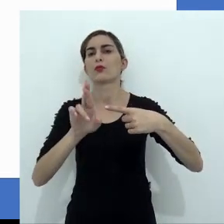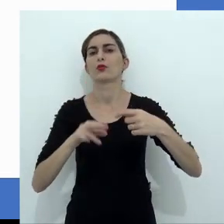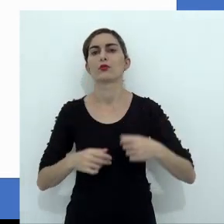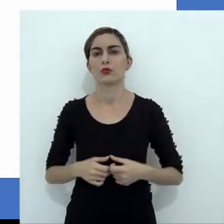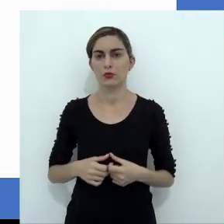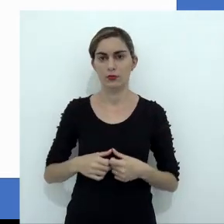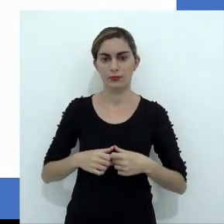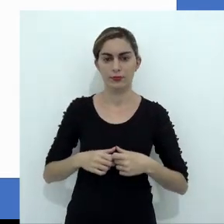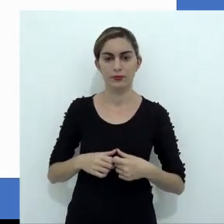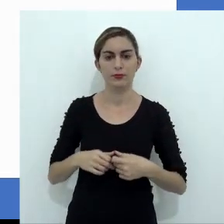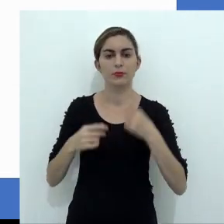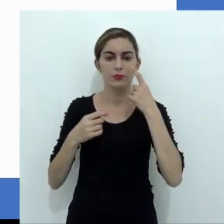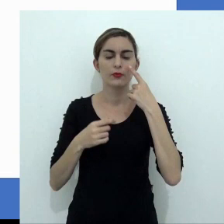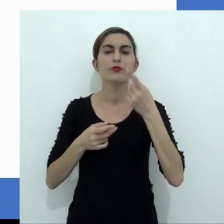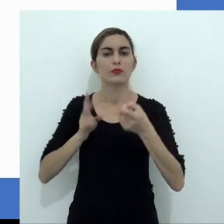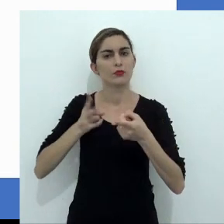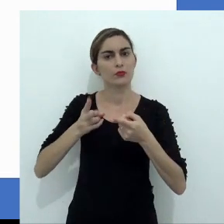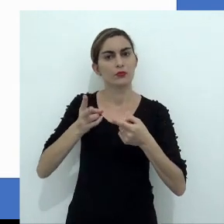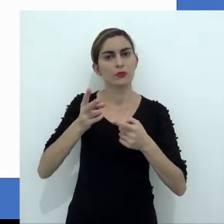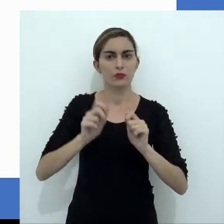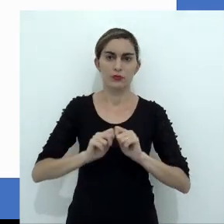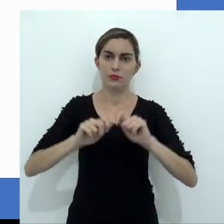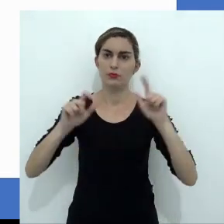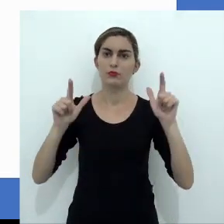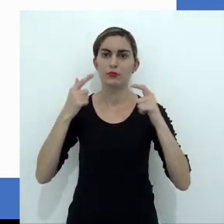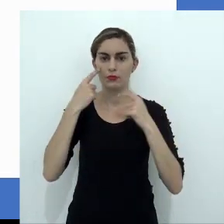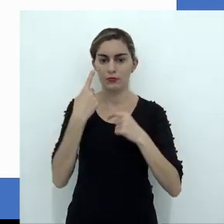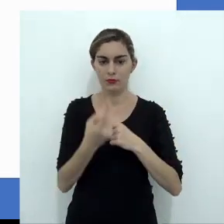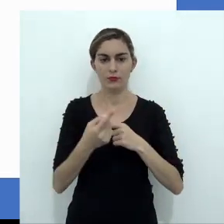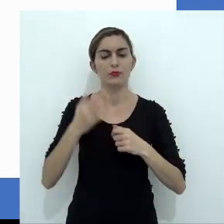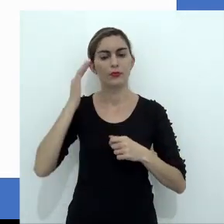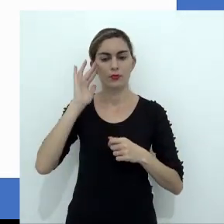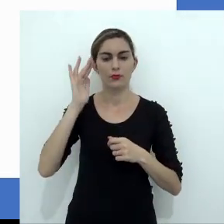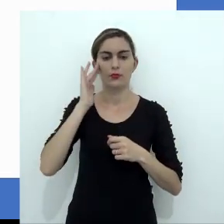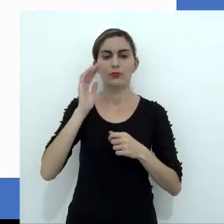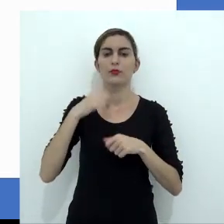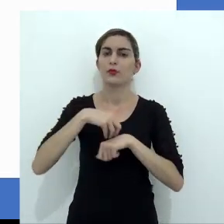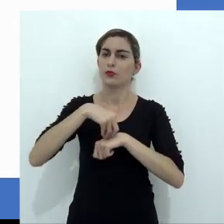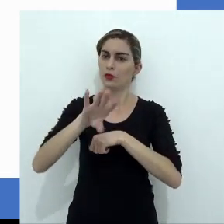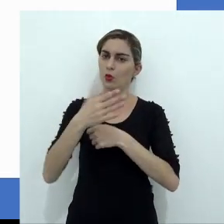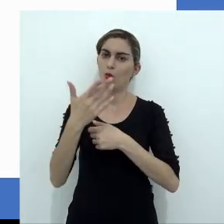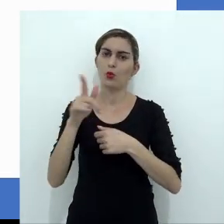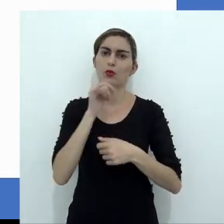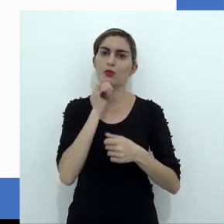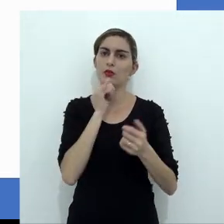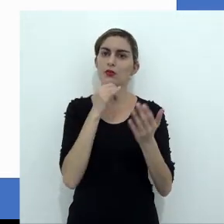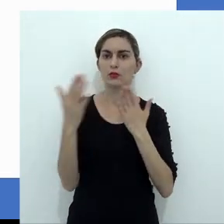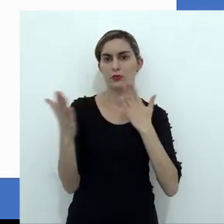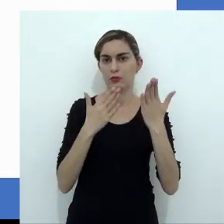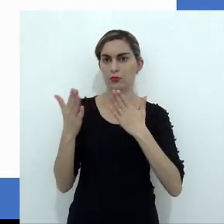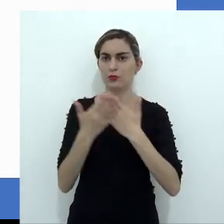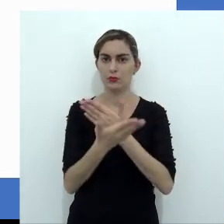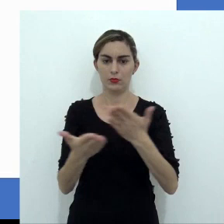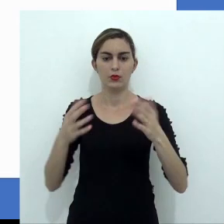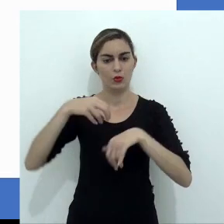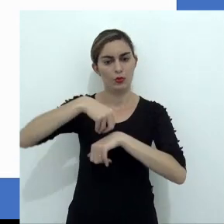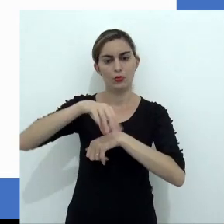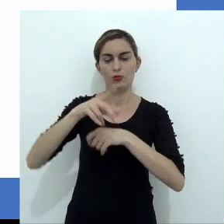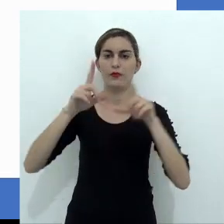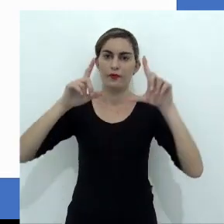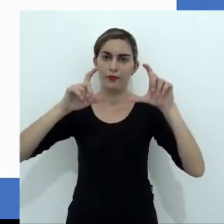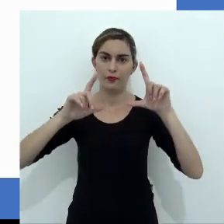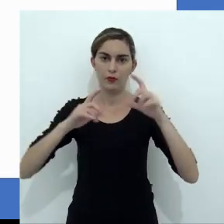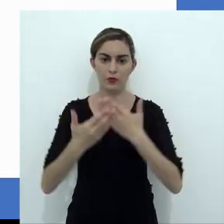uma divisão. Continuando aqui na tela, no como devemos entender fração, eu vou trazer outros exemplos aqui para a gente. Eu trouxe